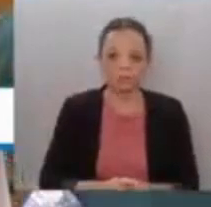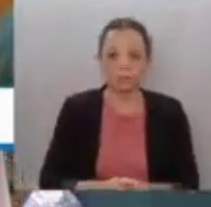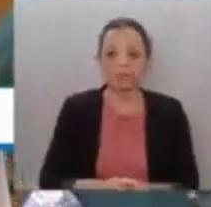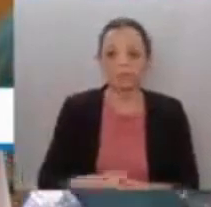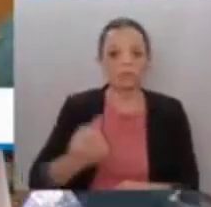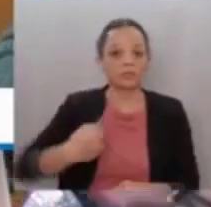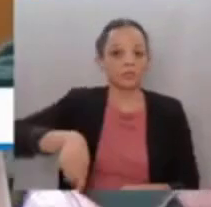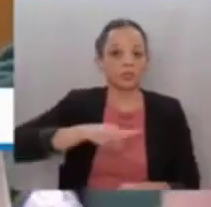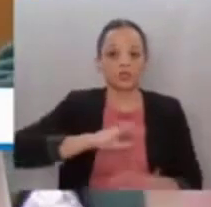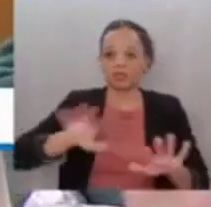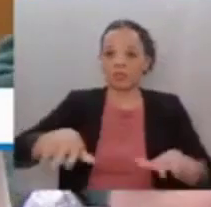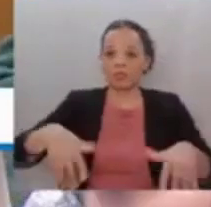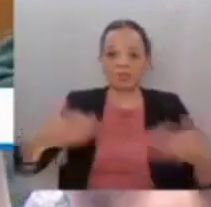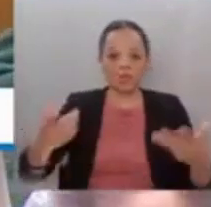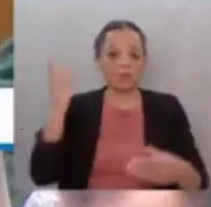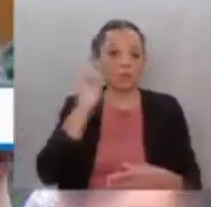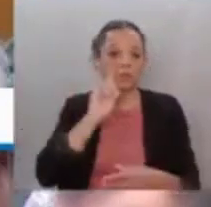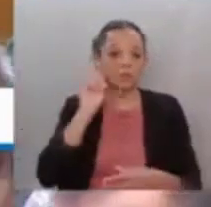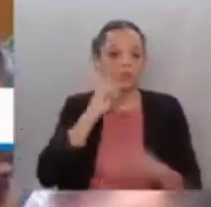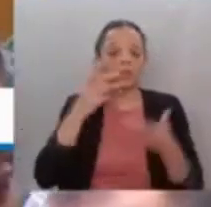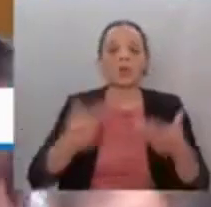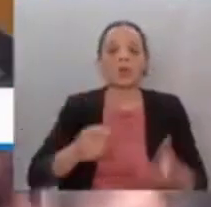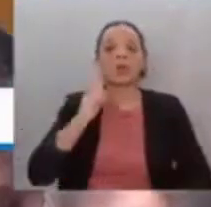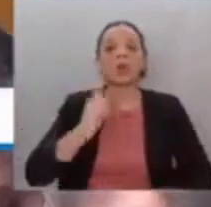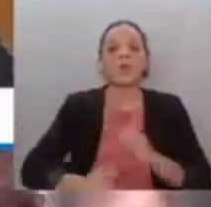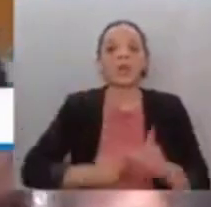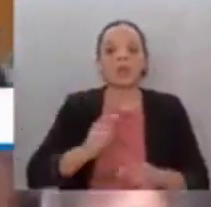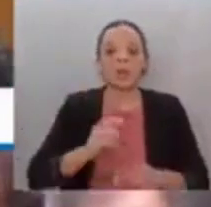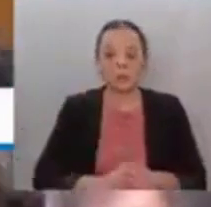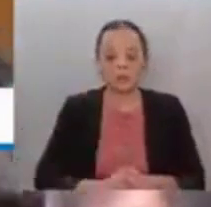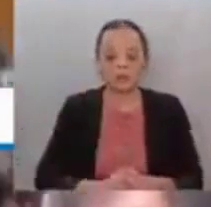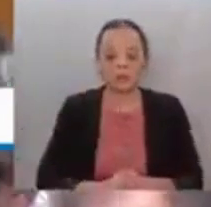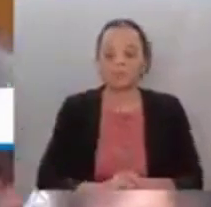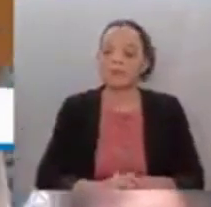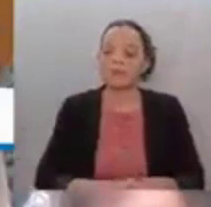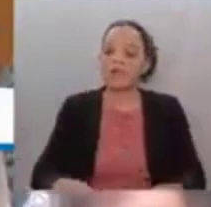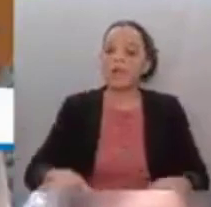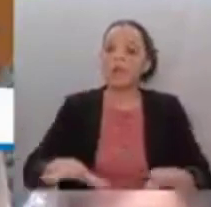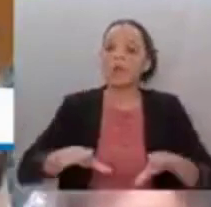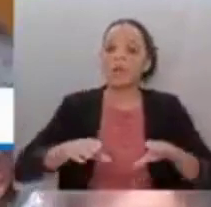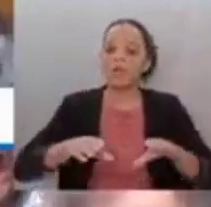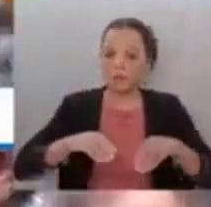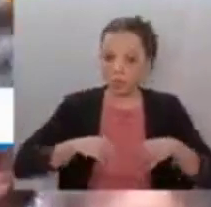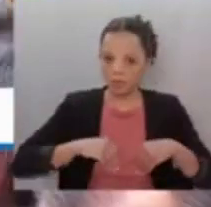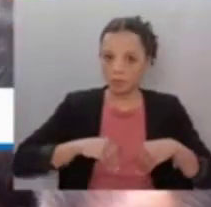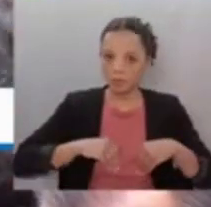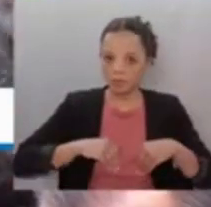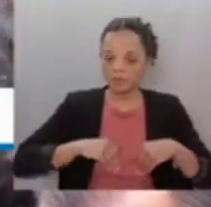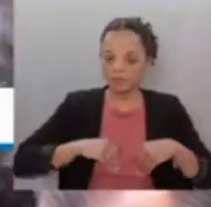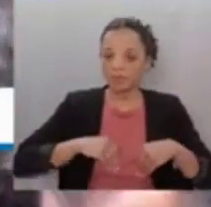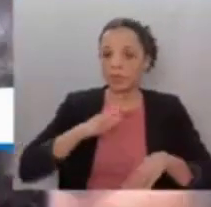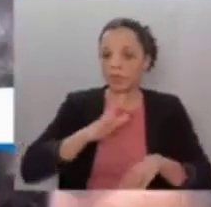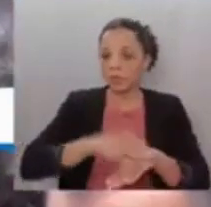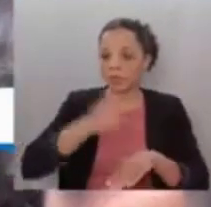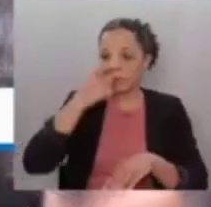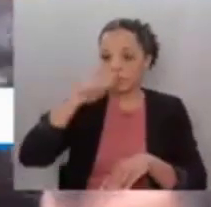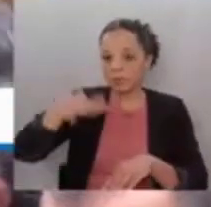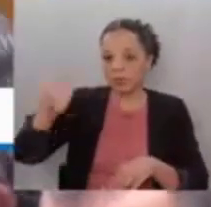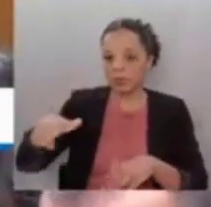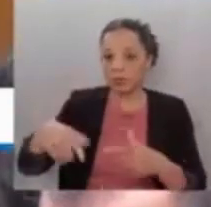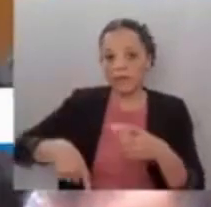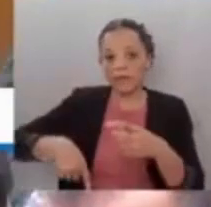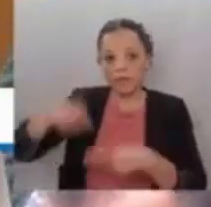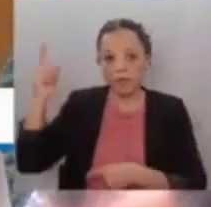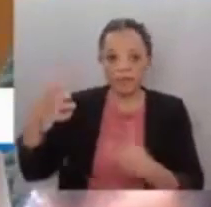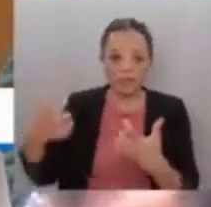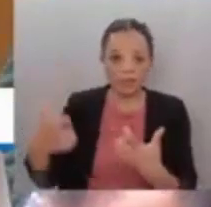quem abandona um país fugindo da guerra, das suas atrocidades e até da morte. Tenho especial preocupação com o bem-estar